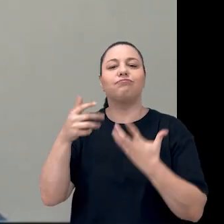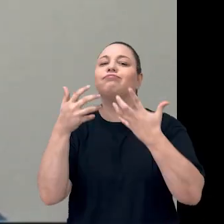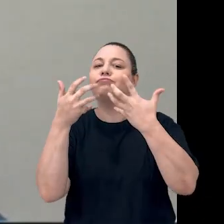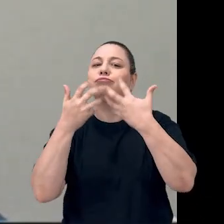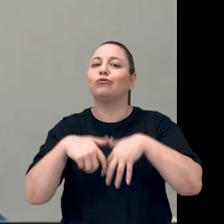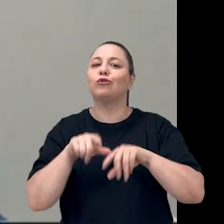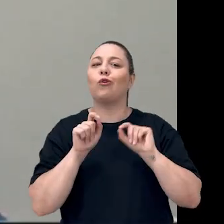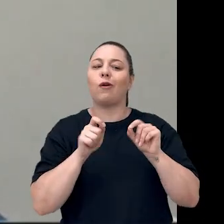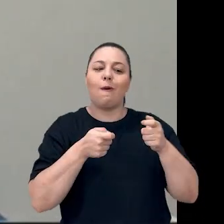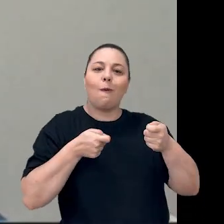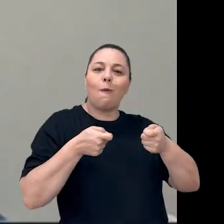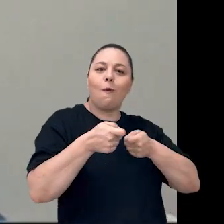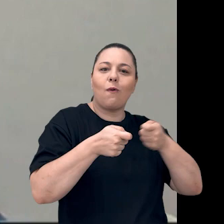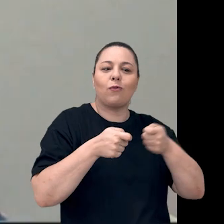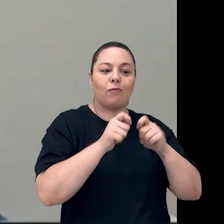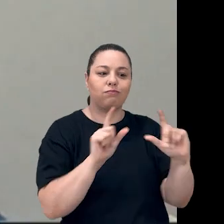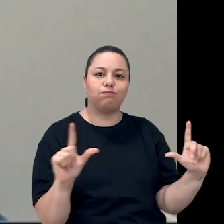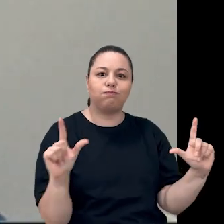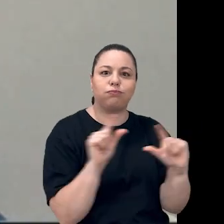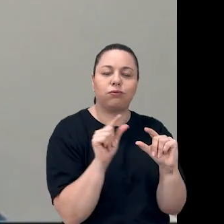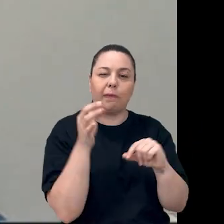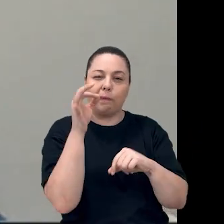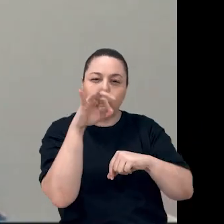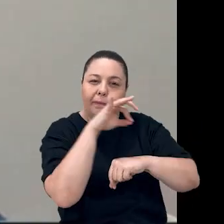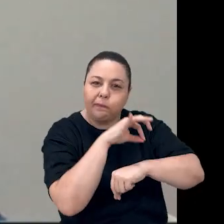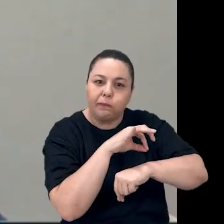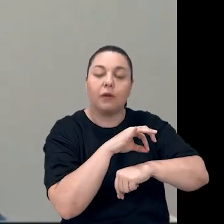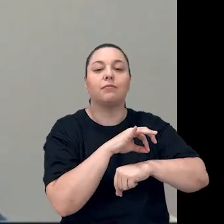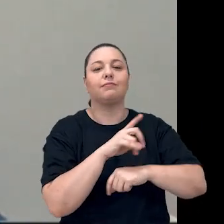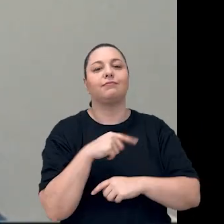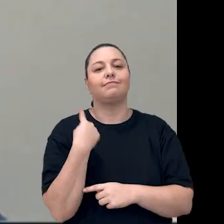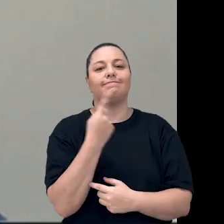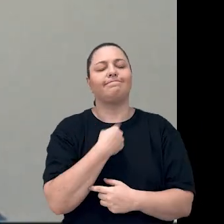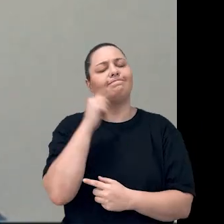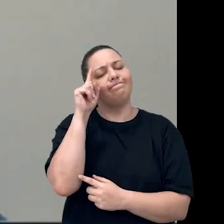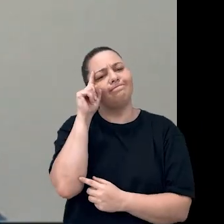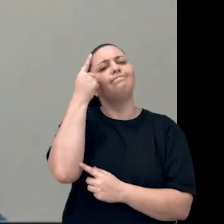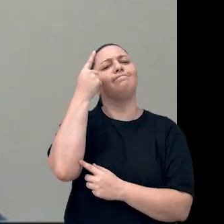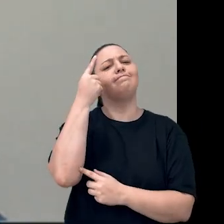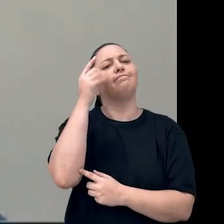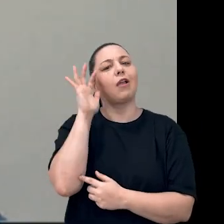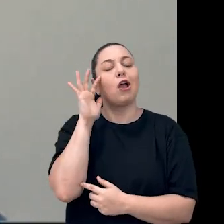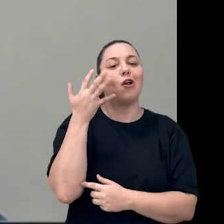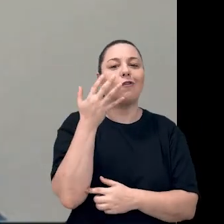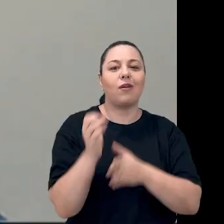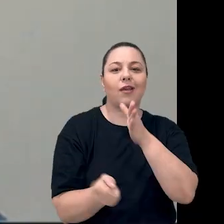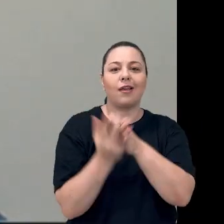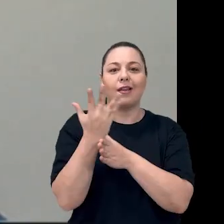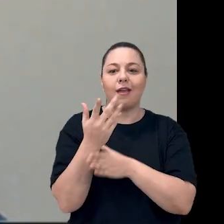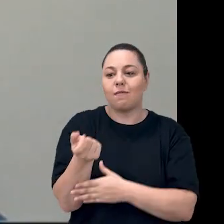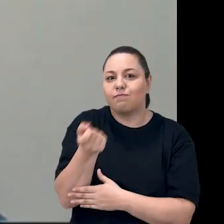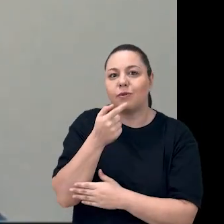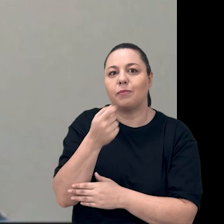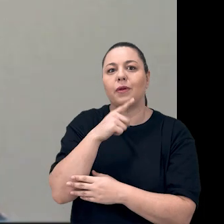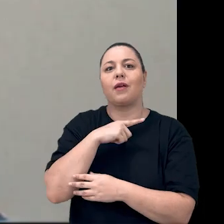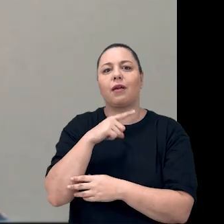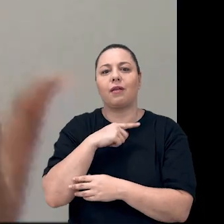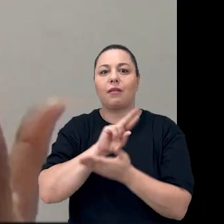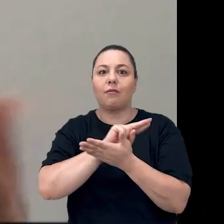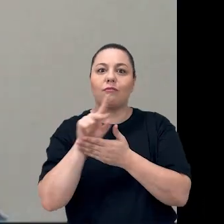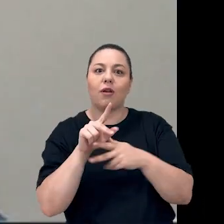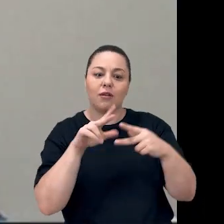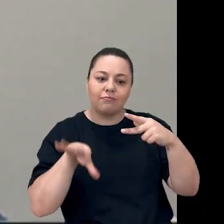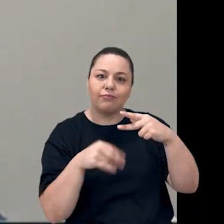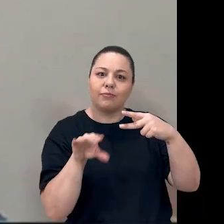WSMol ela é eficiente para controle da Aedes aegypti. E por causa disso, tivemos a ideia de produzir comprimidos contendo um